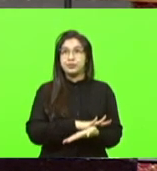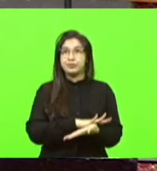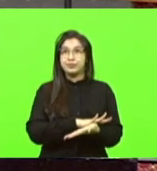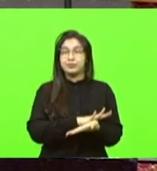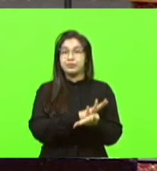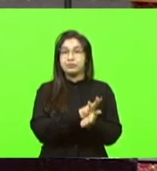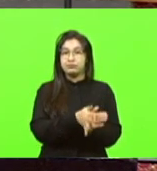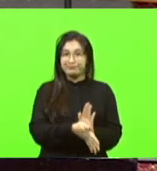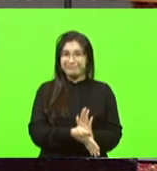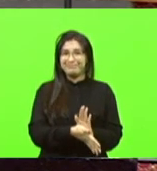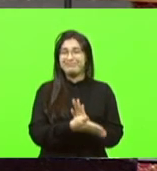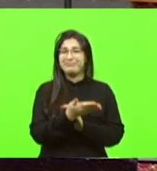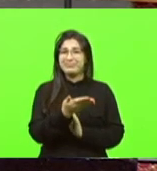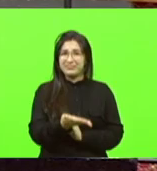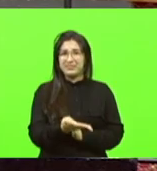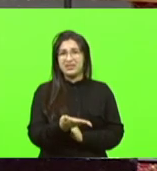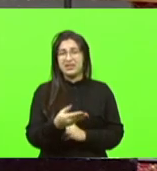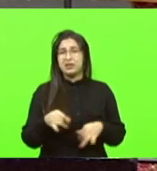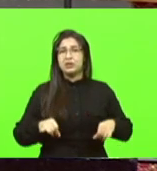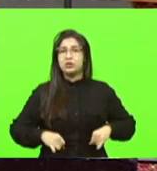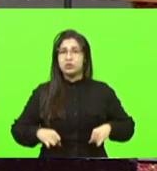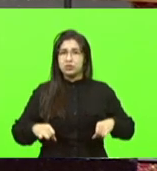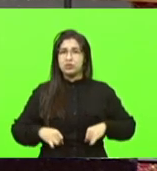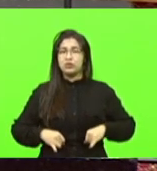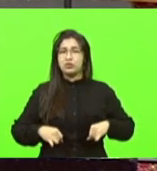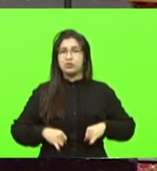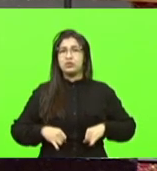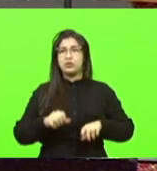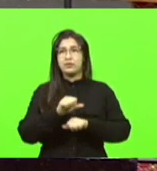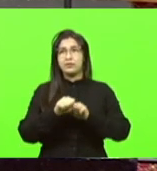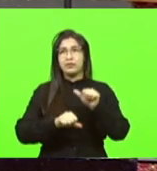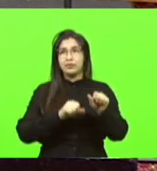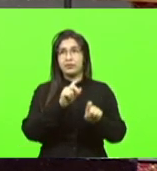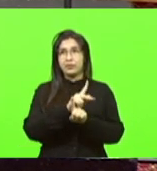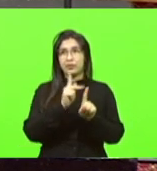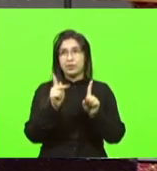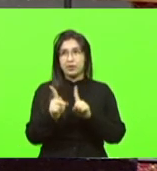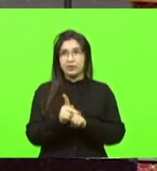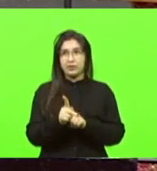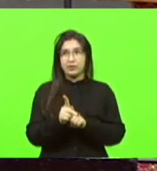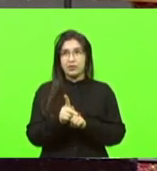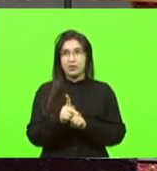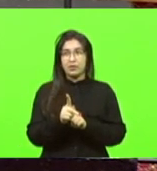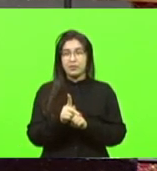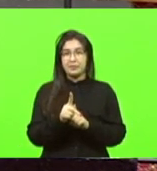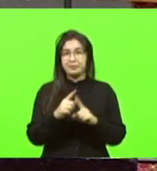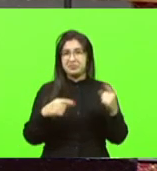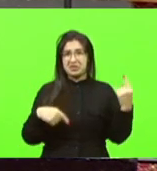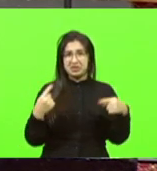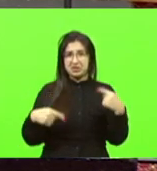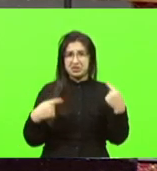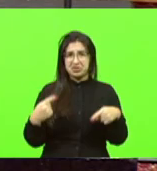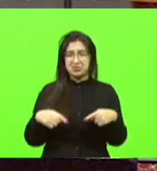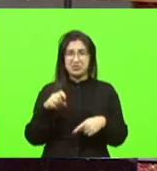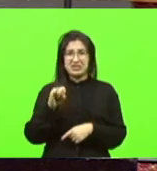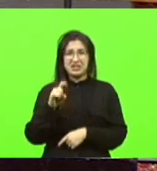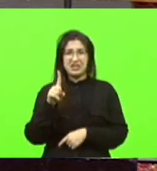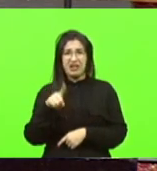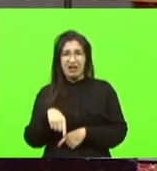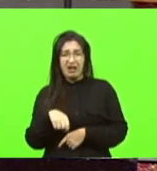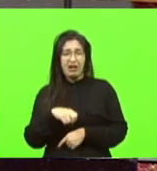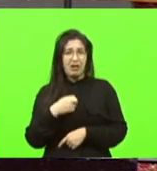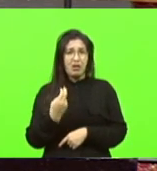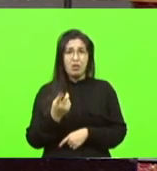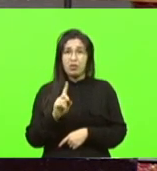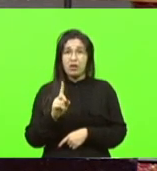sacrificados pela reforma necessária que ninguém discute se ela é ou não